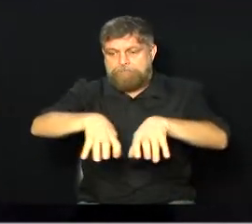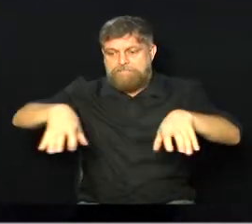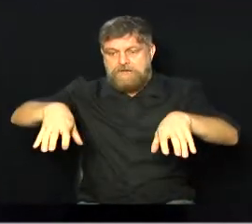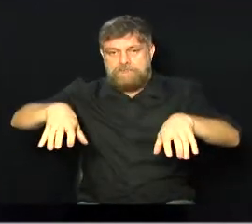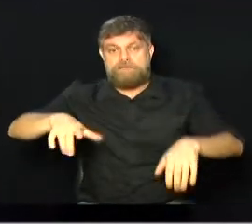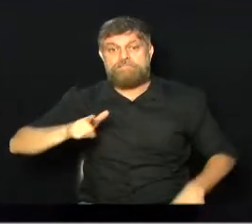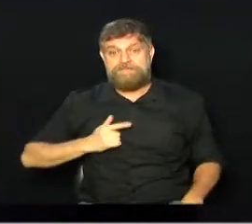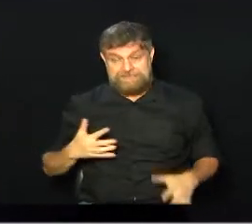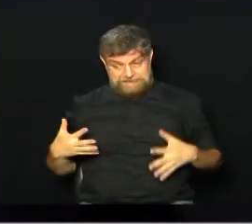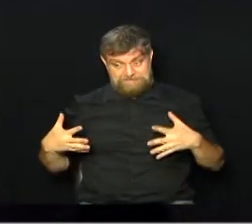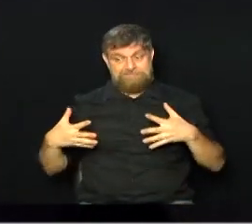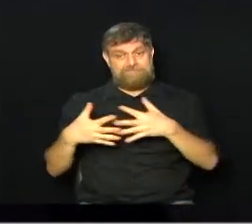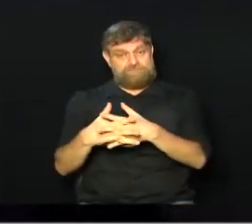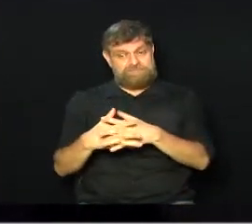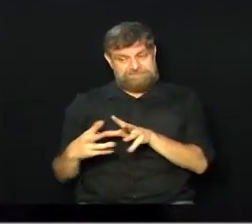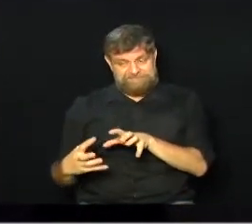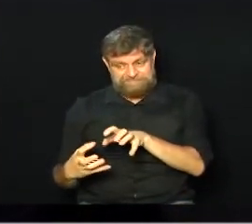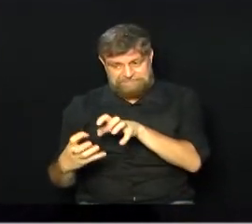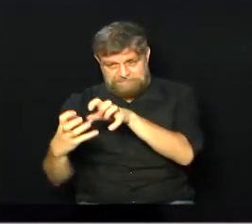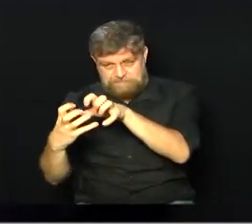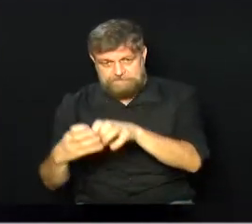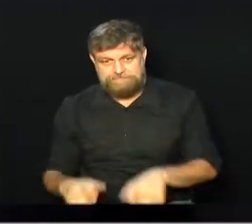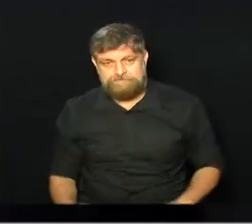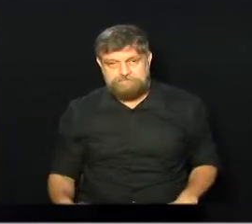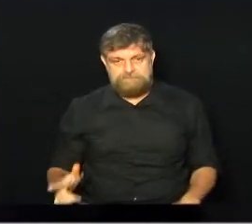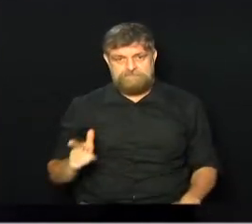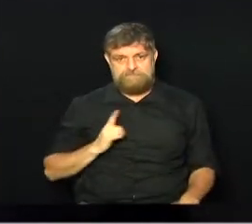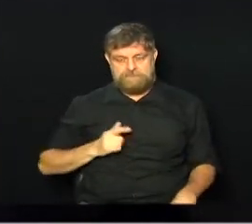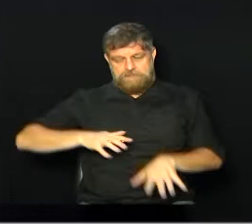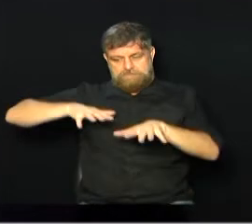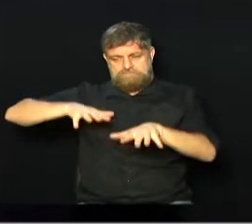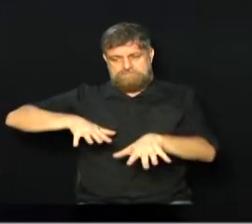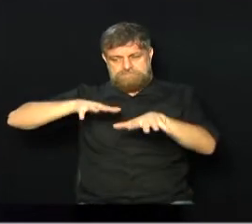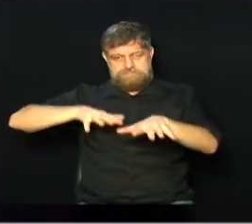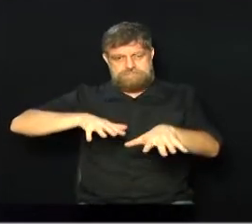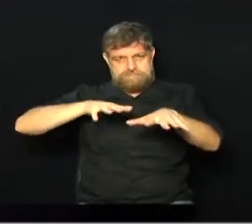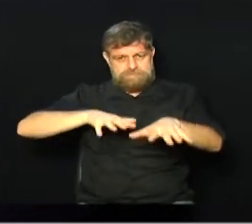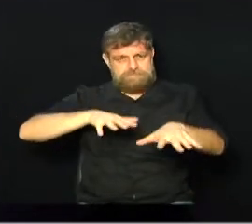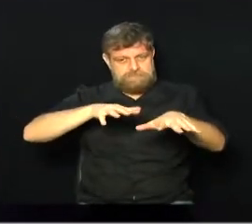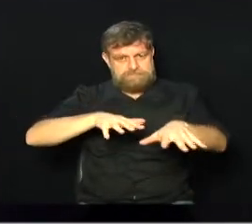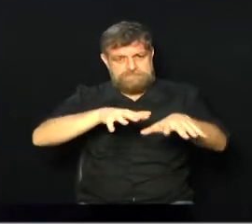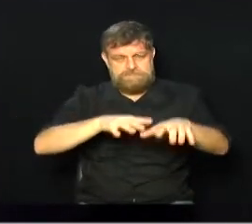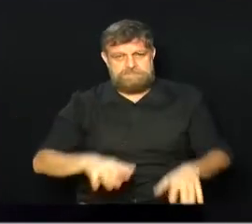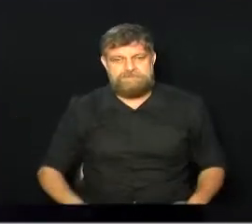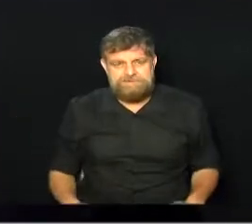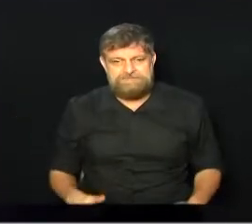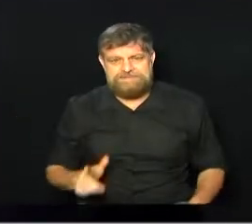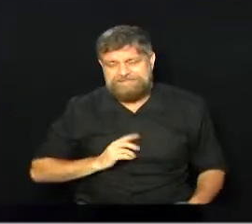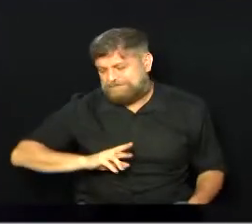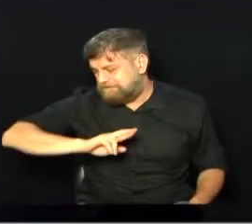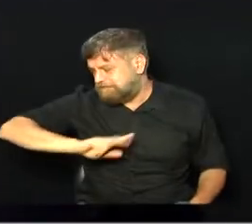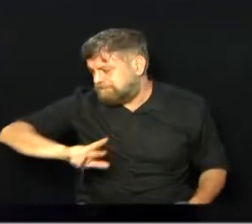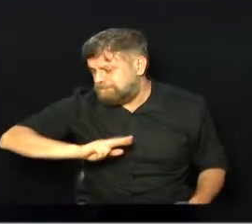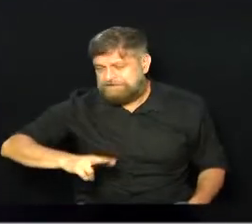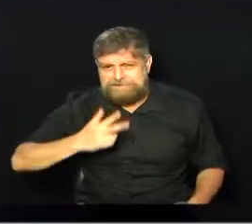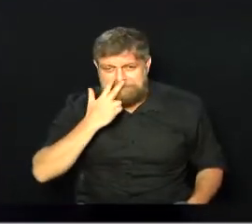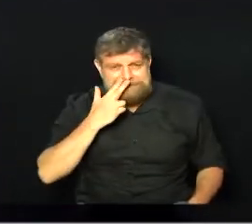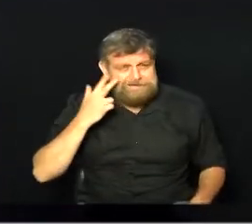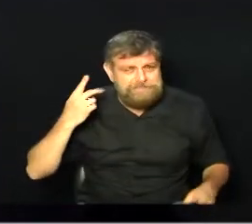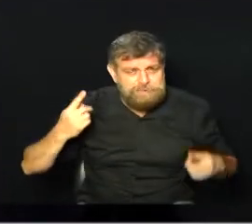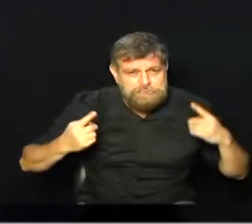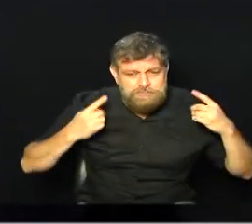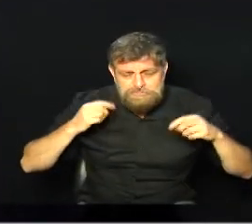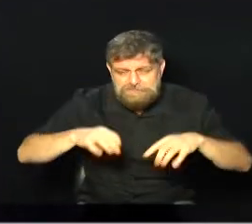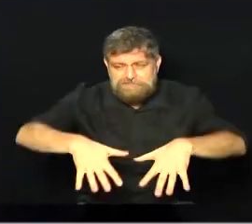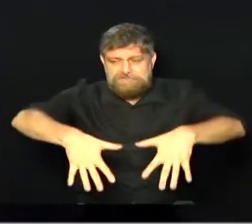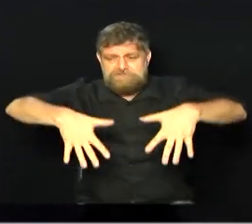muita confusão, como você falou aí, as entradas dos jogadores é algo totalmente maluco, o estádio